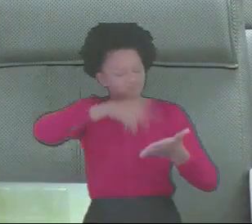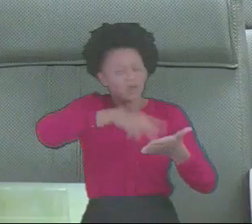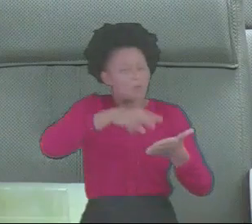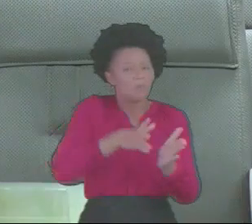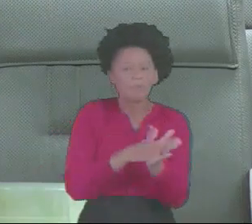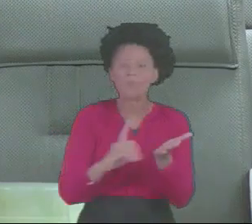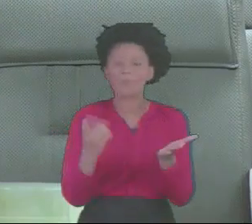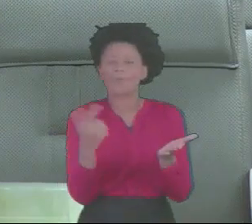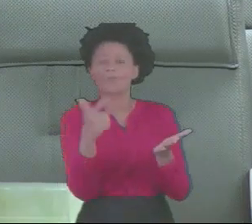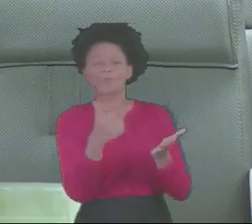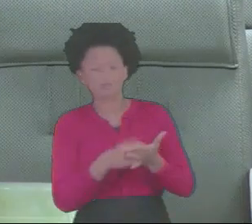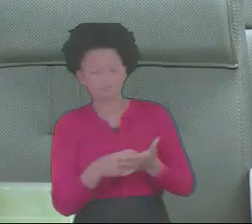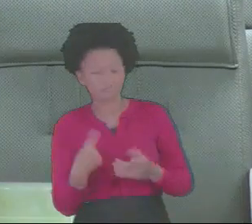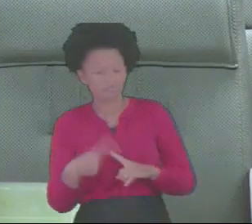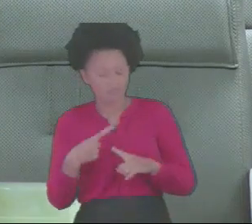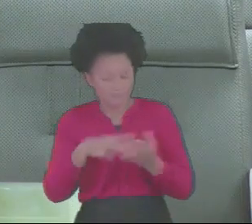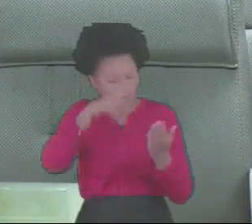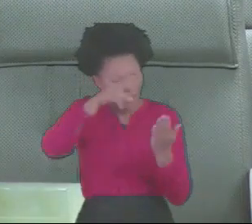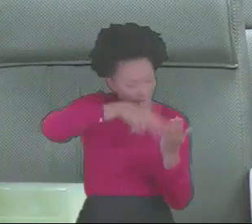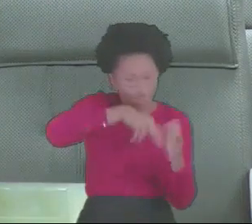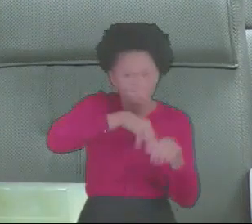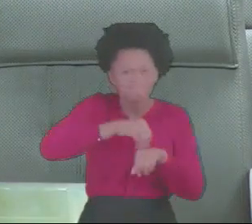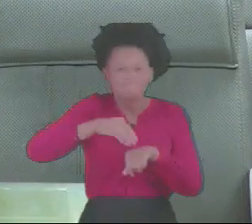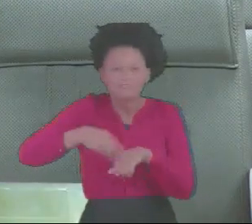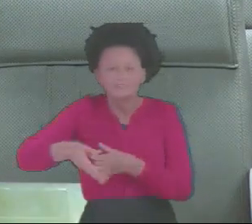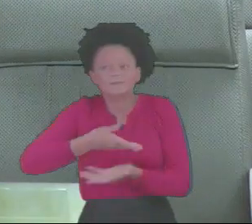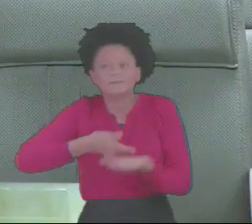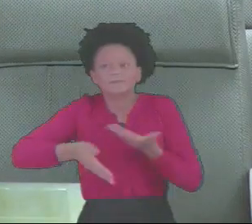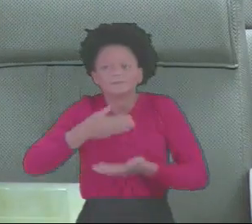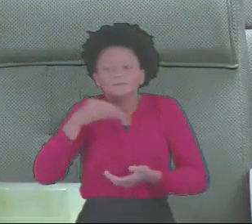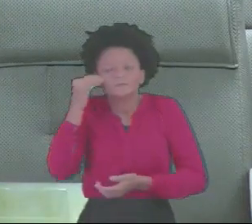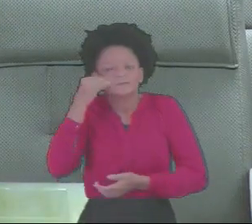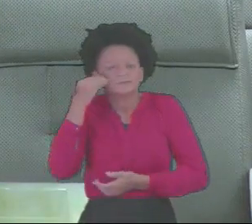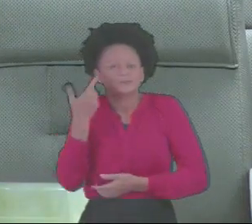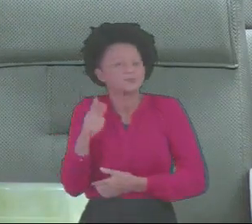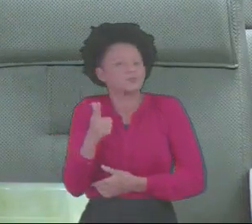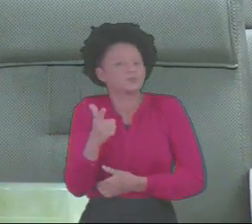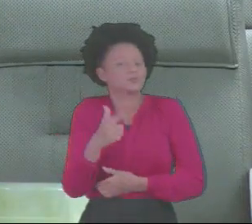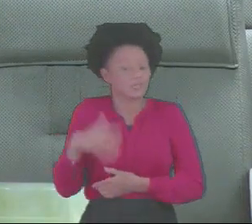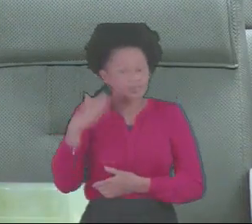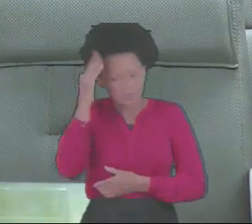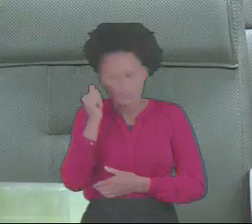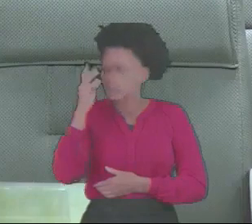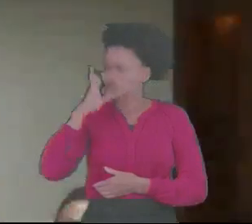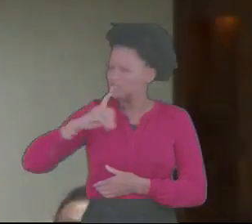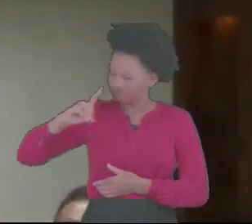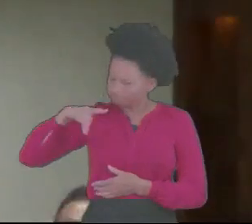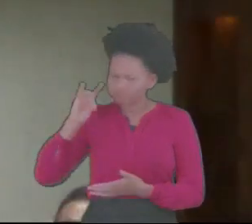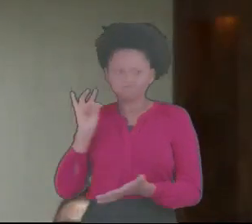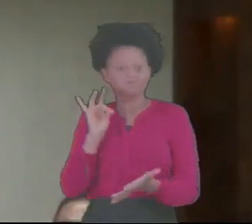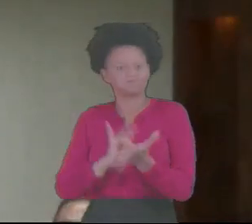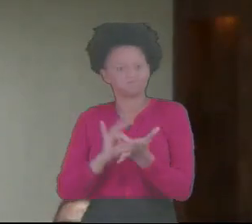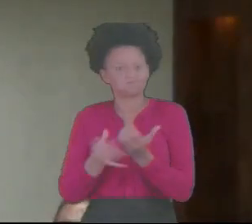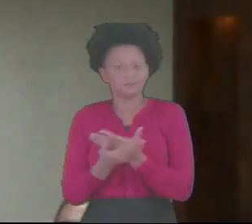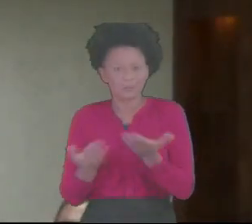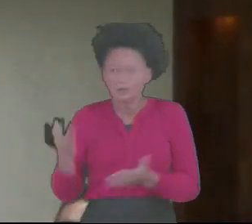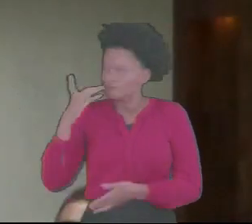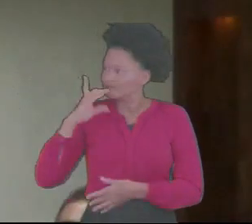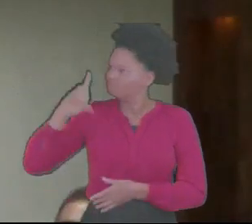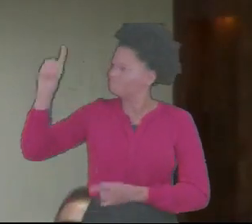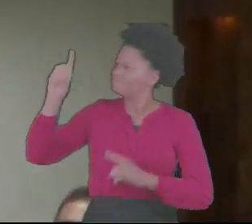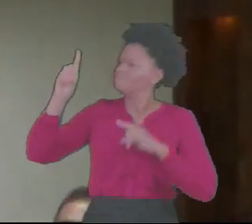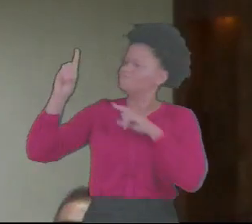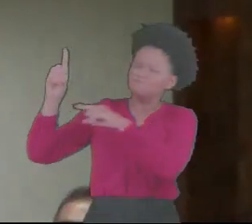não somente compartilhar e ler mas de experiências com Deus de saber que Deus é real que Deus